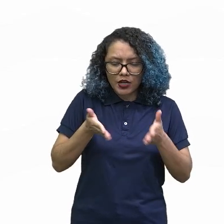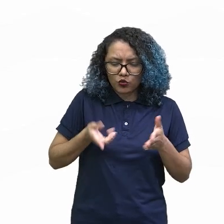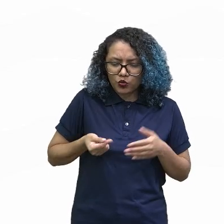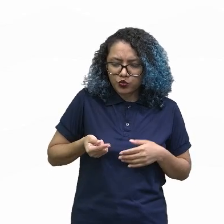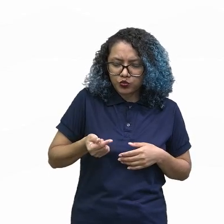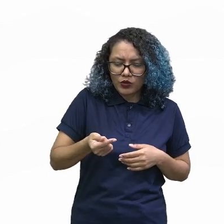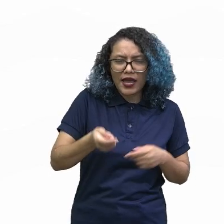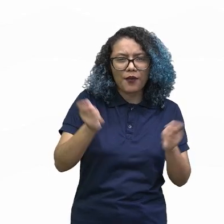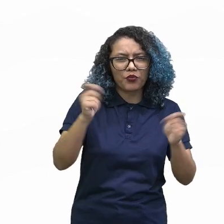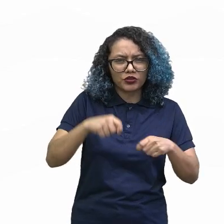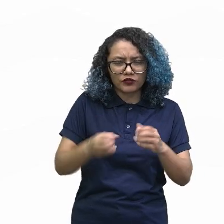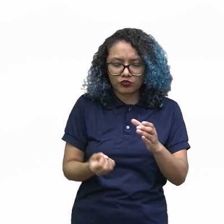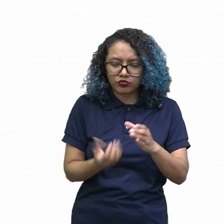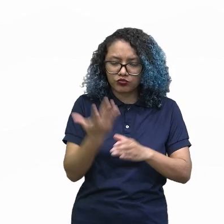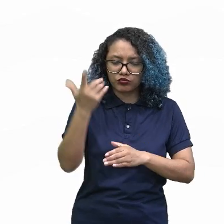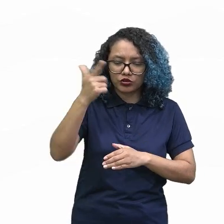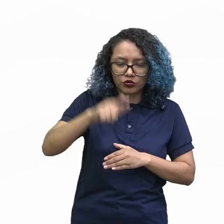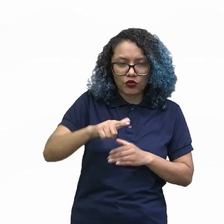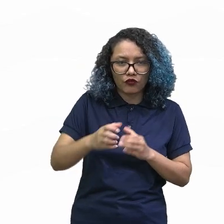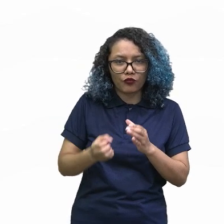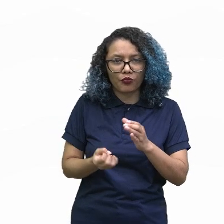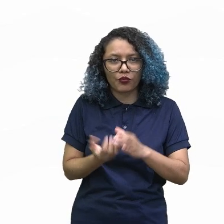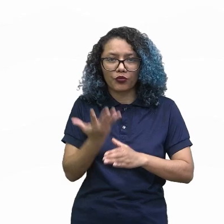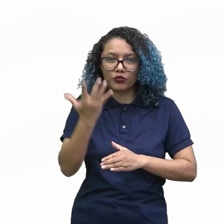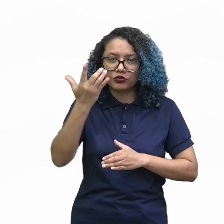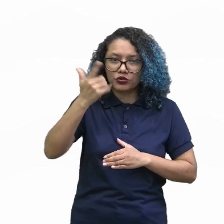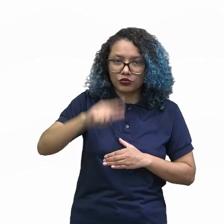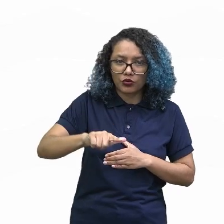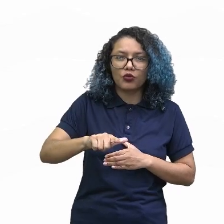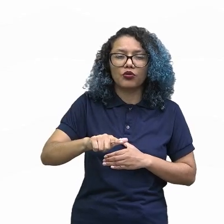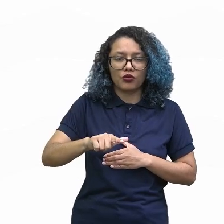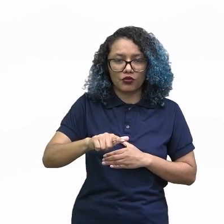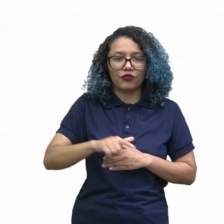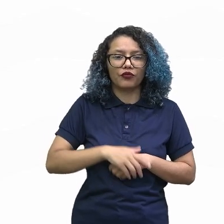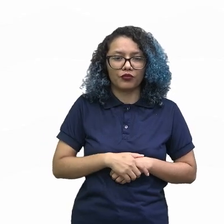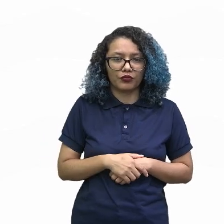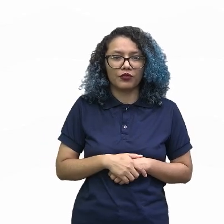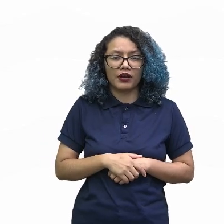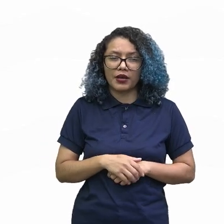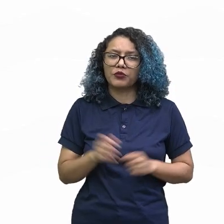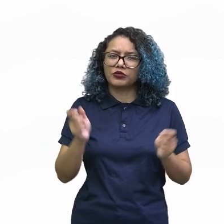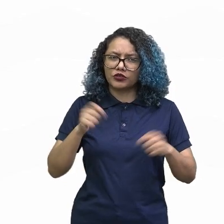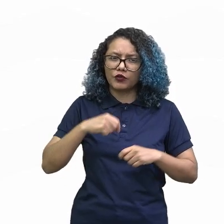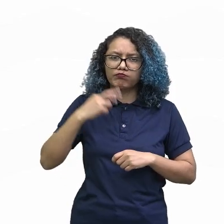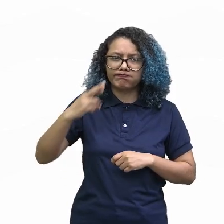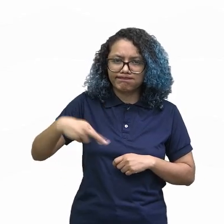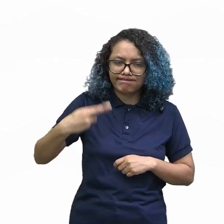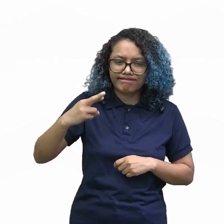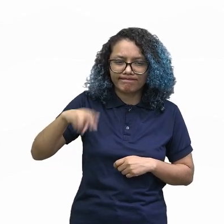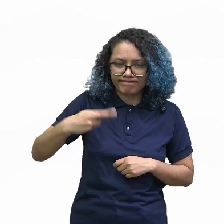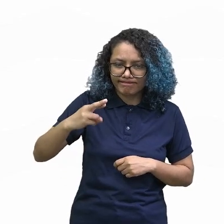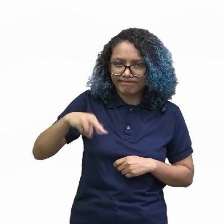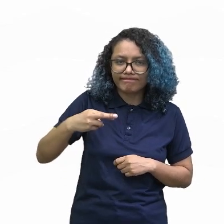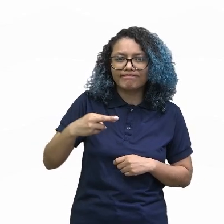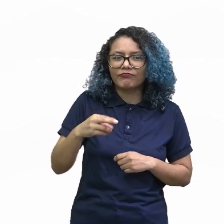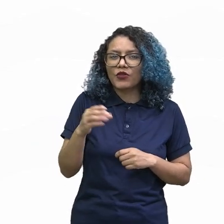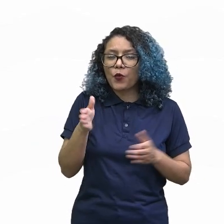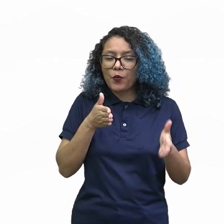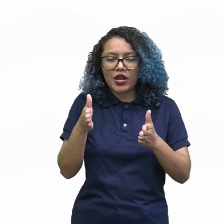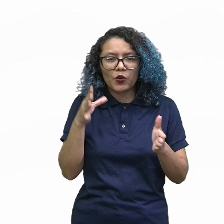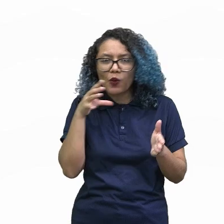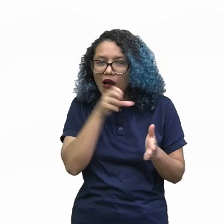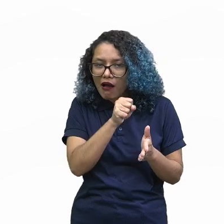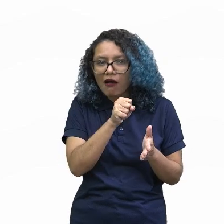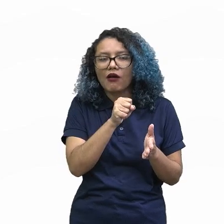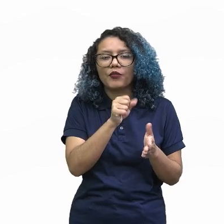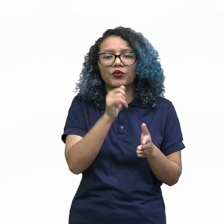se renovar. Olha aí o nome, né, para a gente relacionar. São capazes de se renovar em um curto espaço de